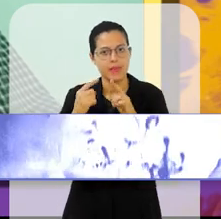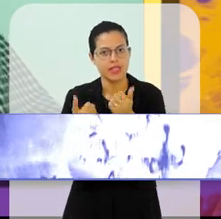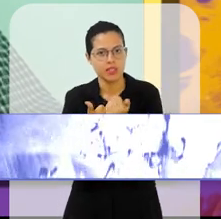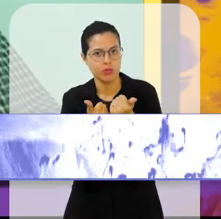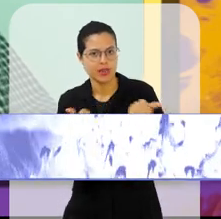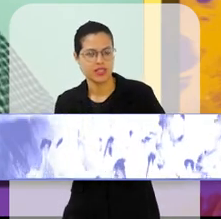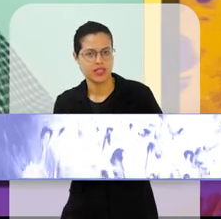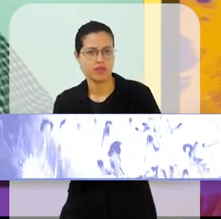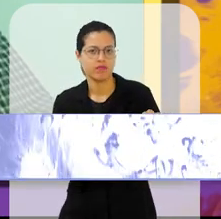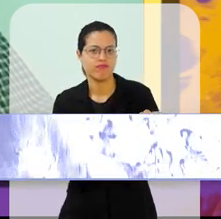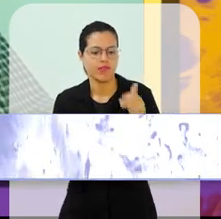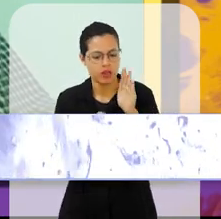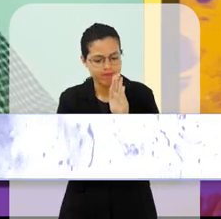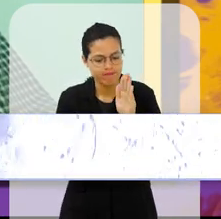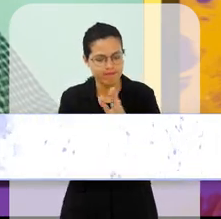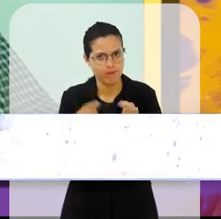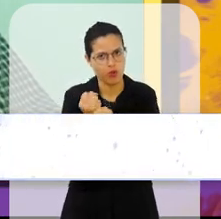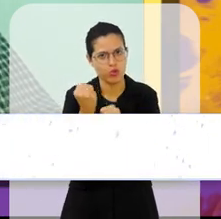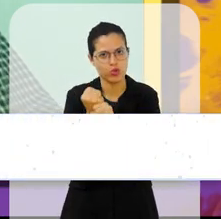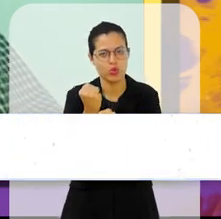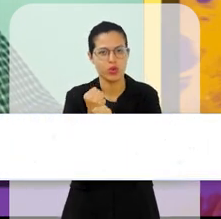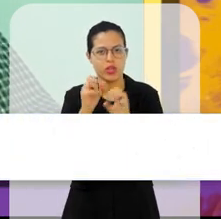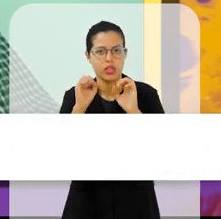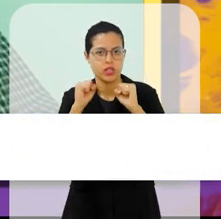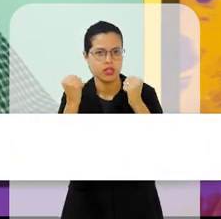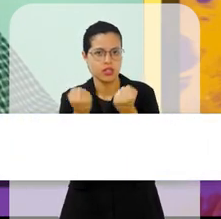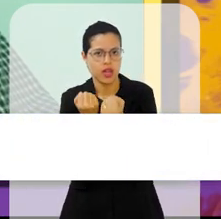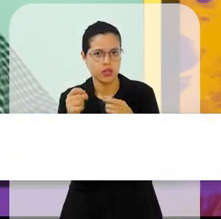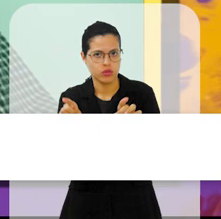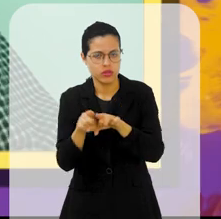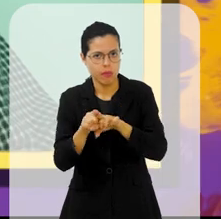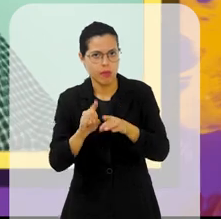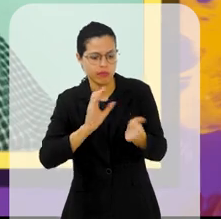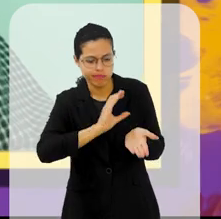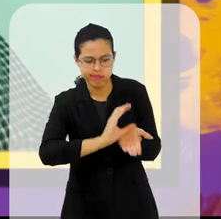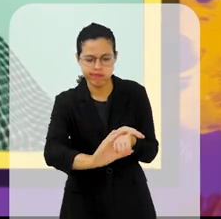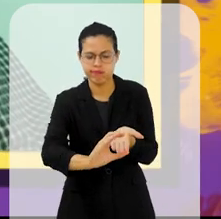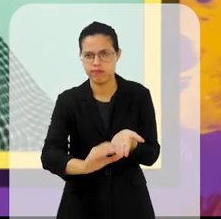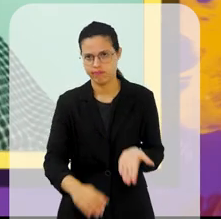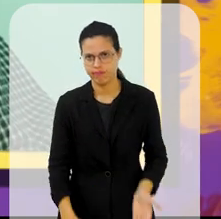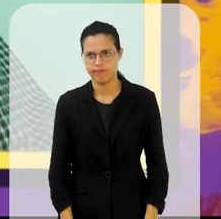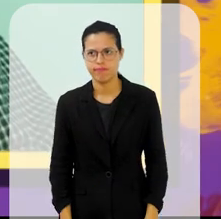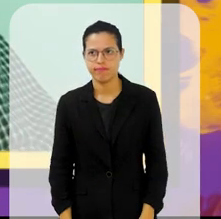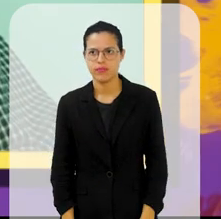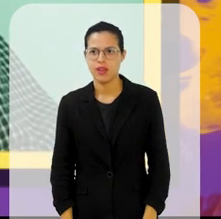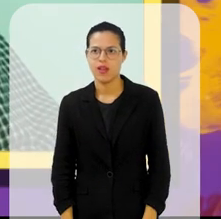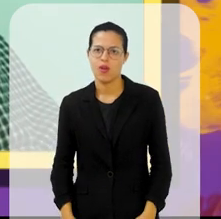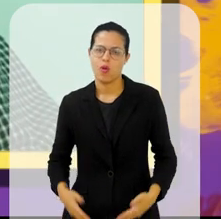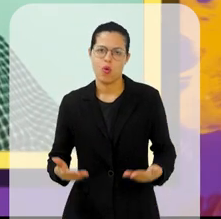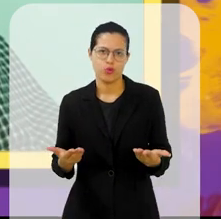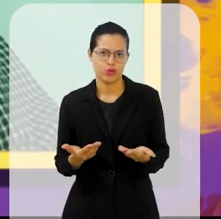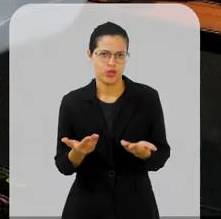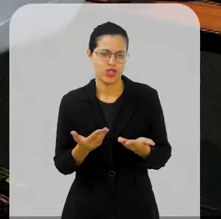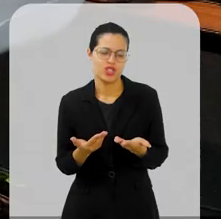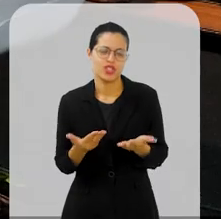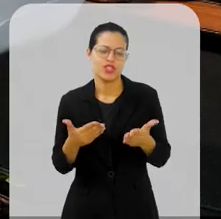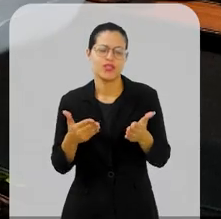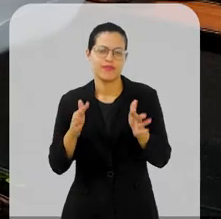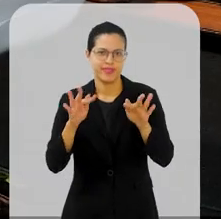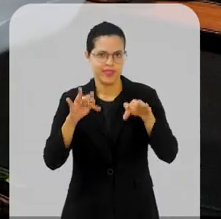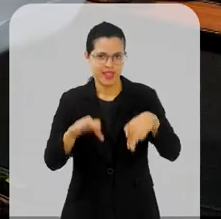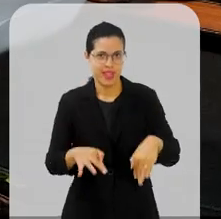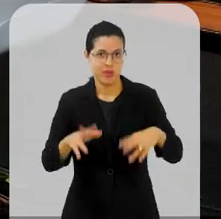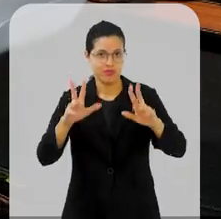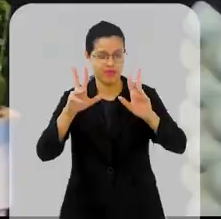comerciais ajudariam não só na construção do estádio, mas também injetando mais dinheiro no clube, né, Rui? Com certeza. Por hoje é só.